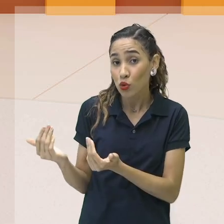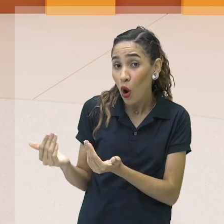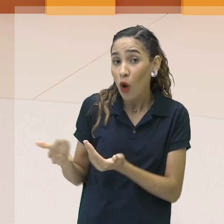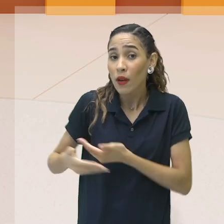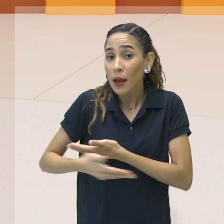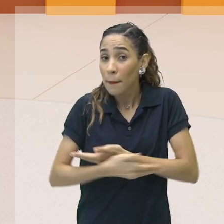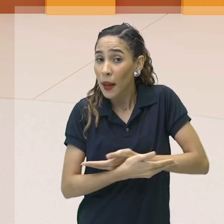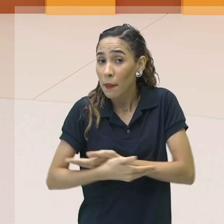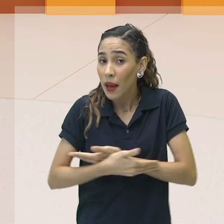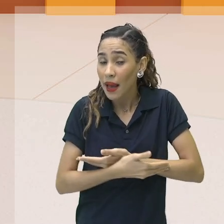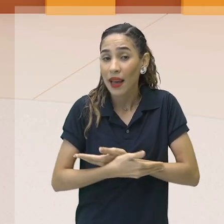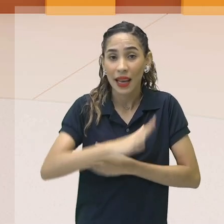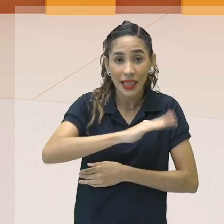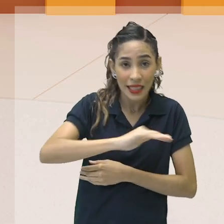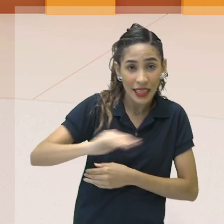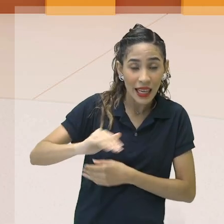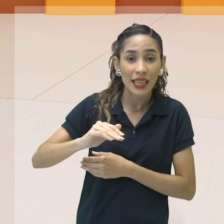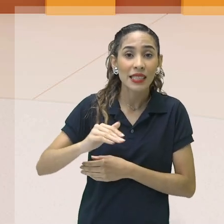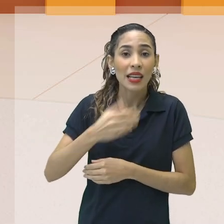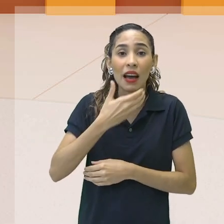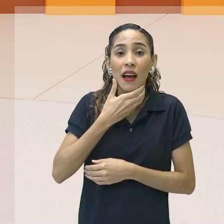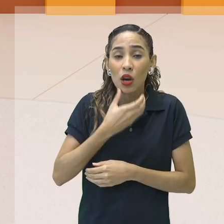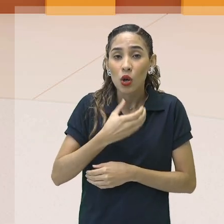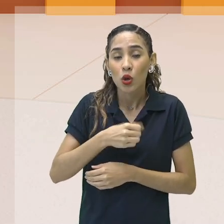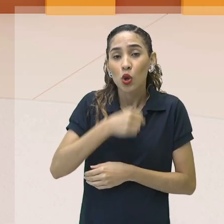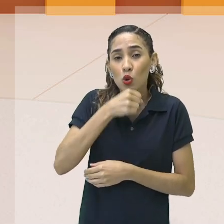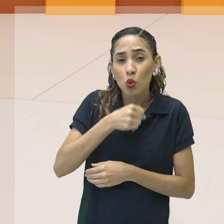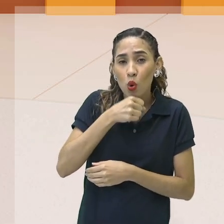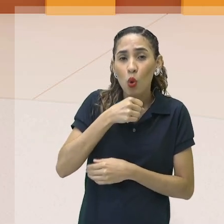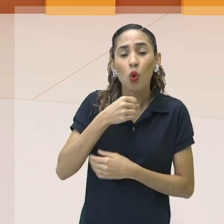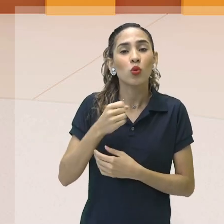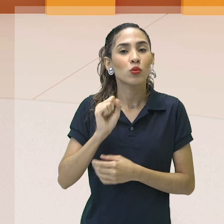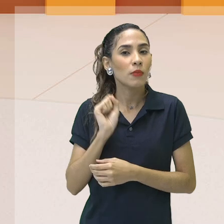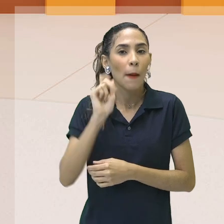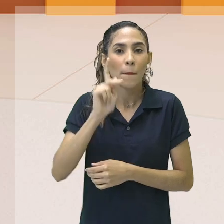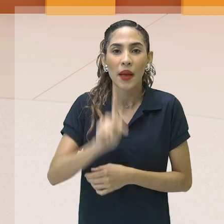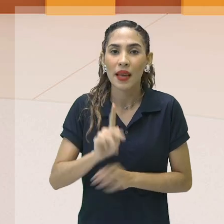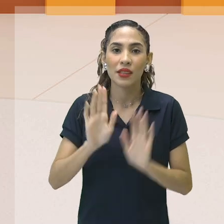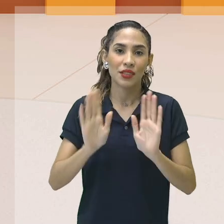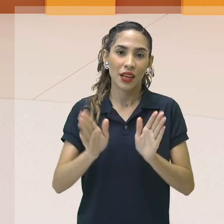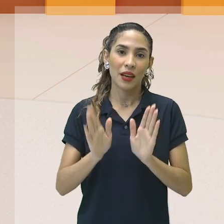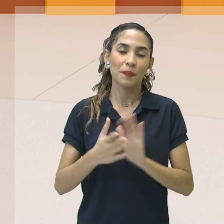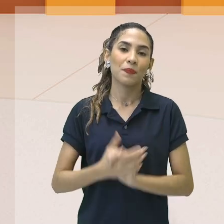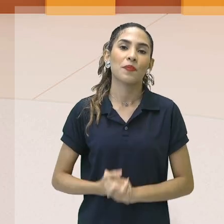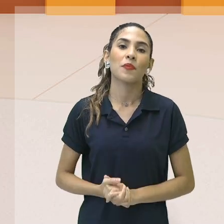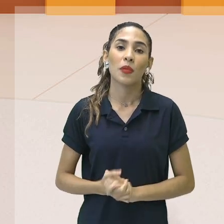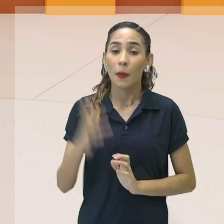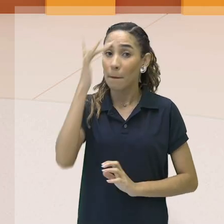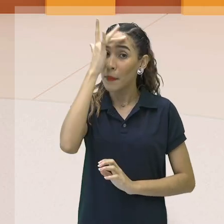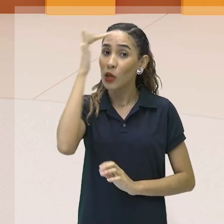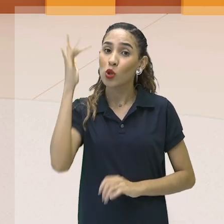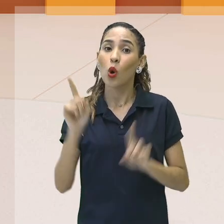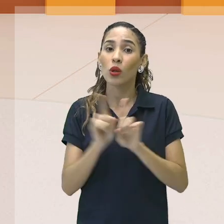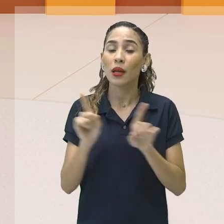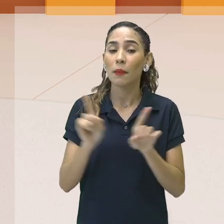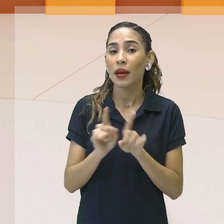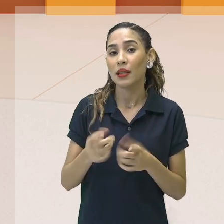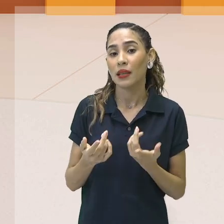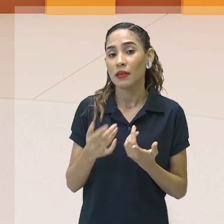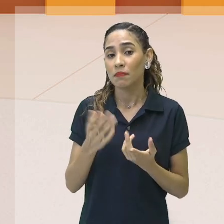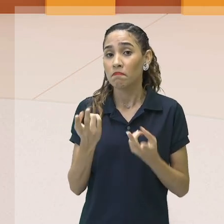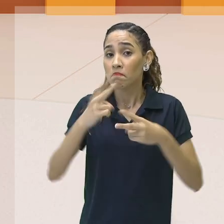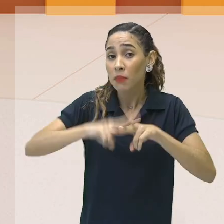né? Pessoas idosas, pessoas que já estão ali aposentadas, né? Pessoas ali que estão presas, por exemplo, tem